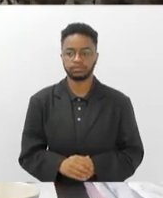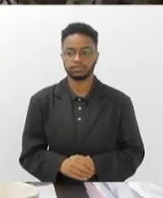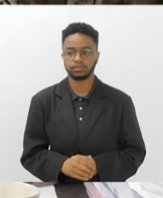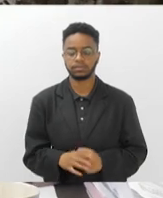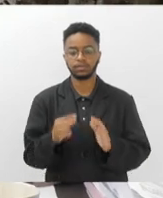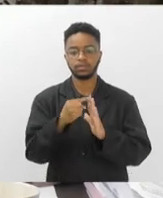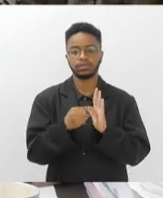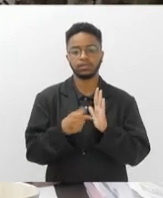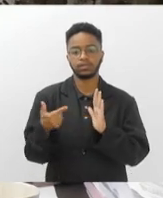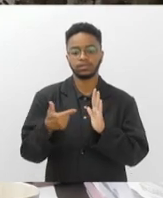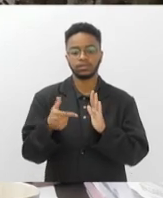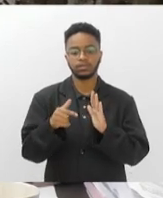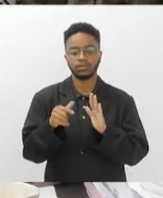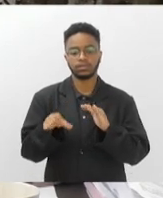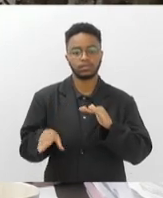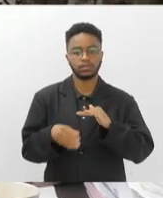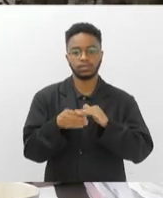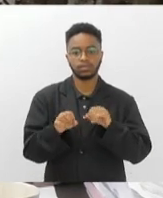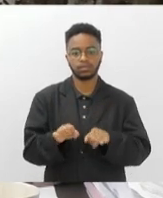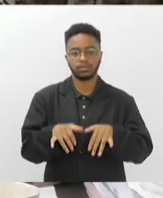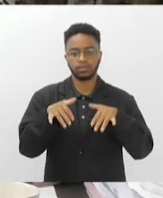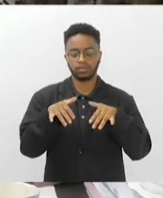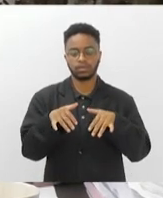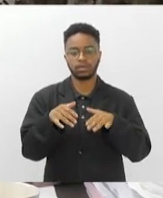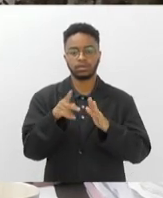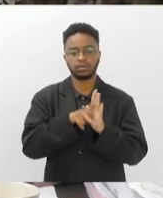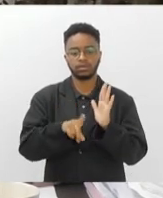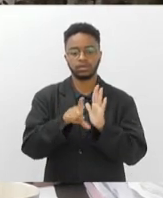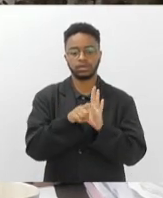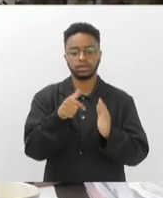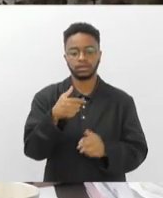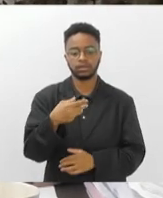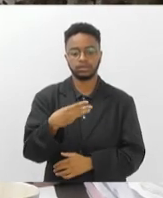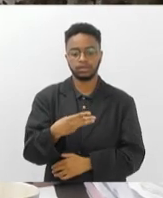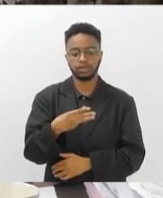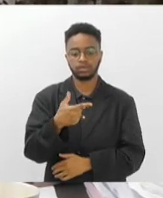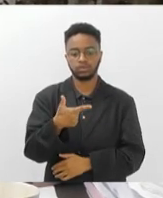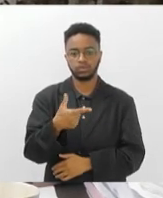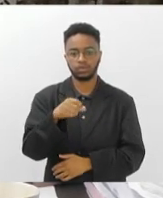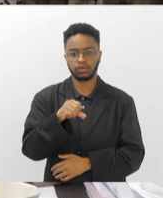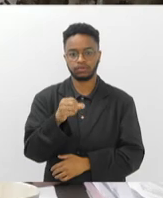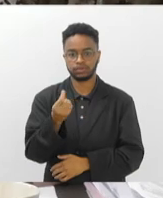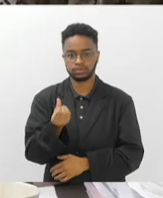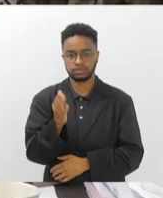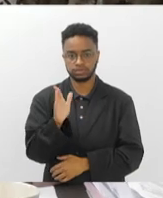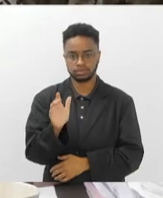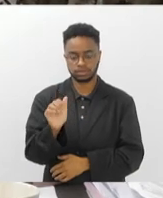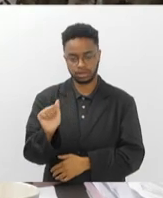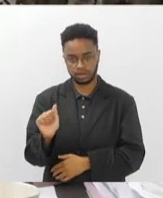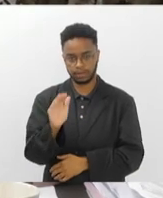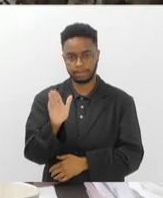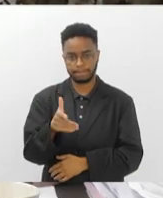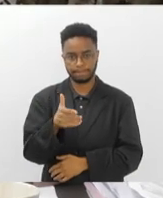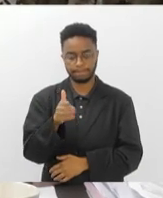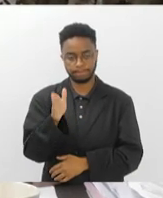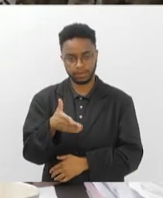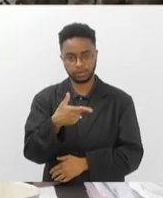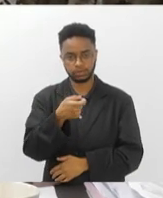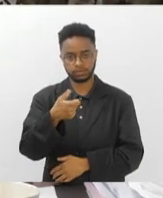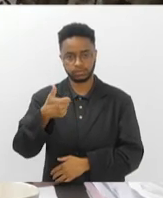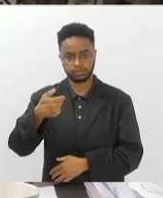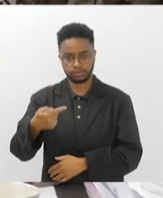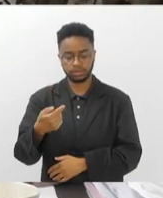Item 2 da pauta, emendas de plenário ao projeto de lei número 3.296-A, de 2017, de autoria do deputado Rosenberg